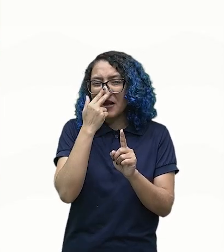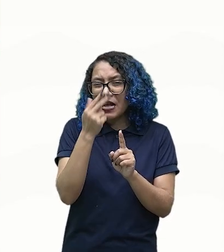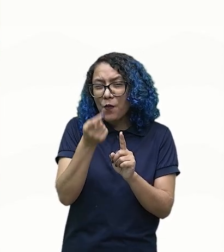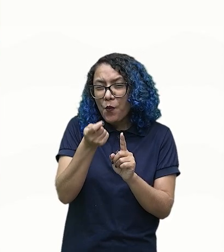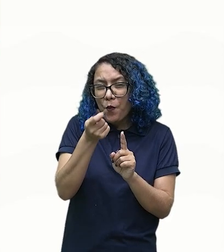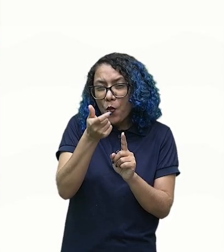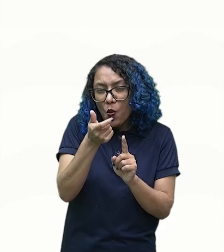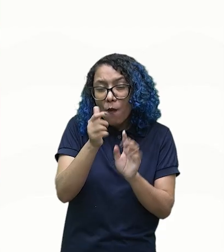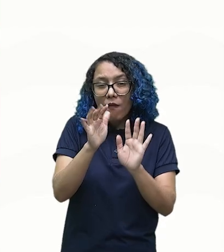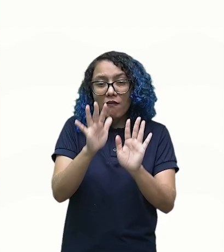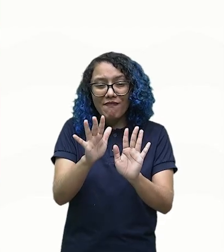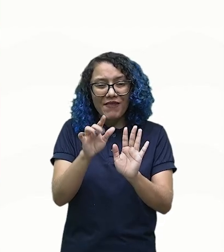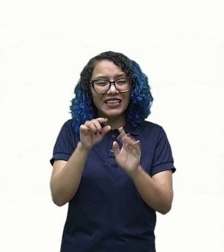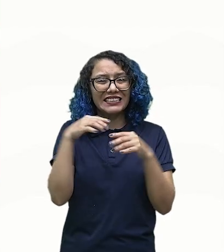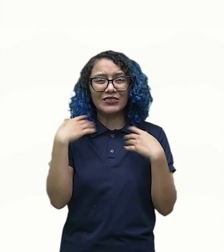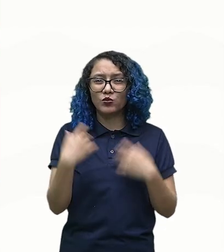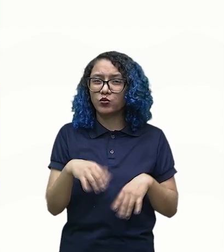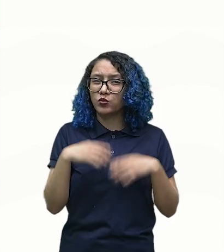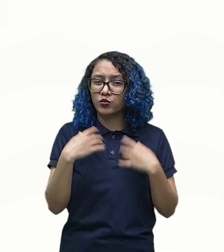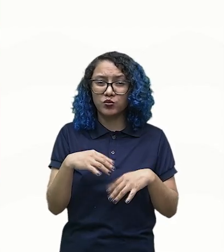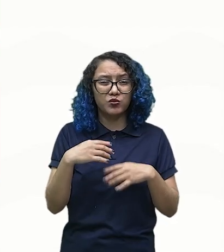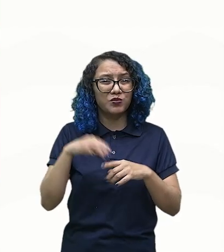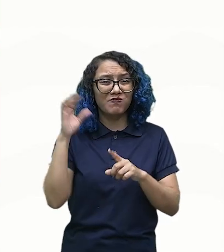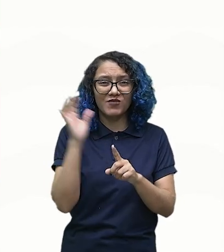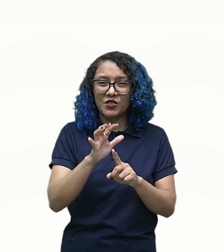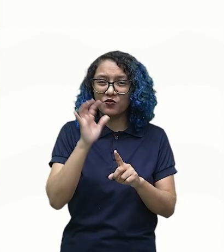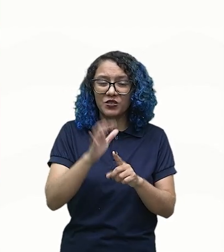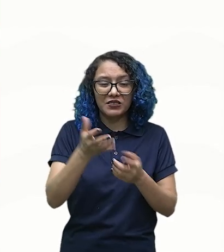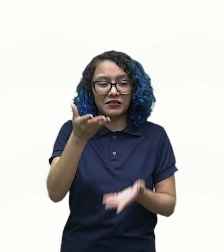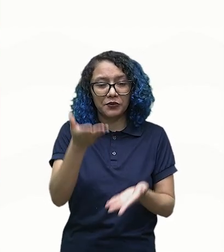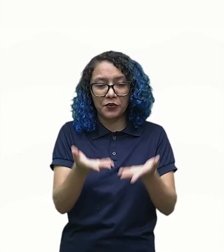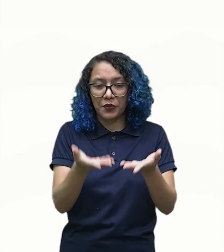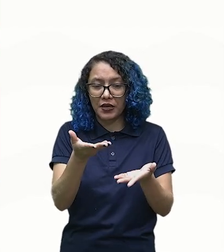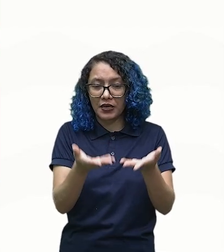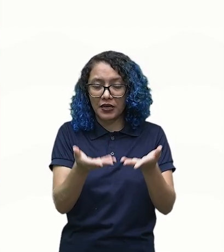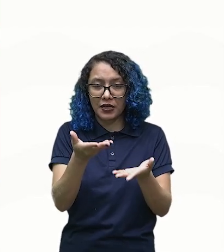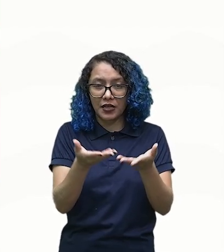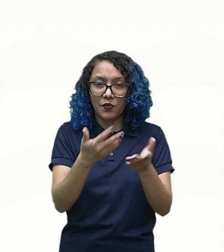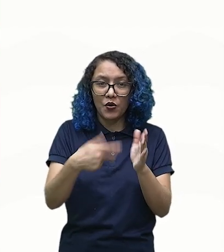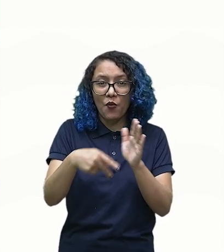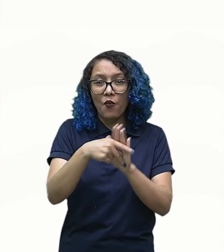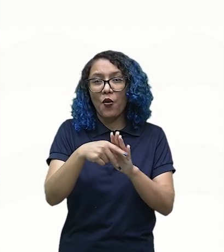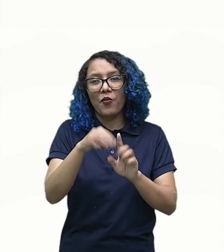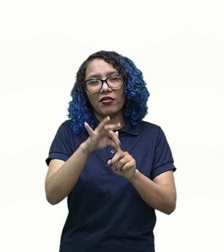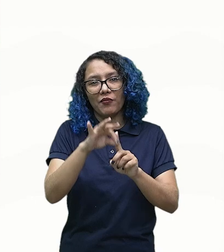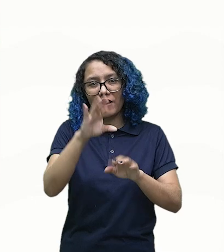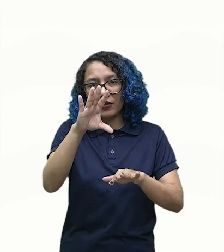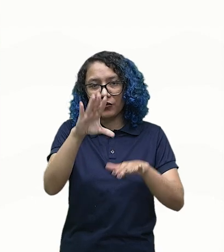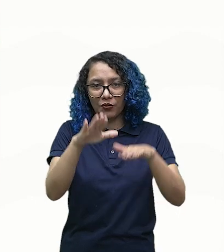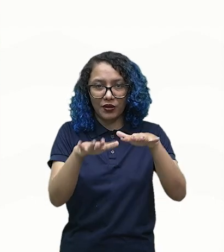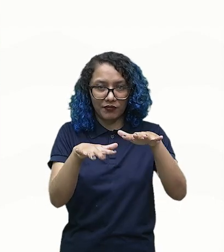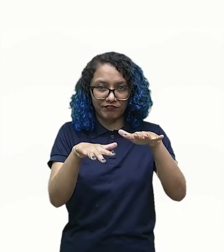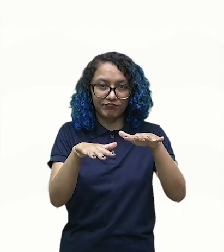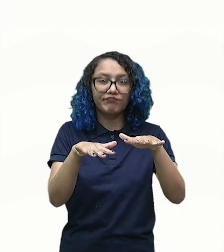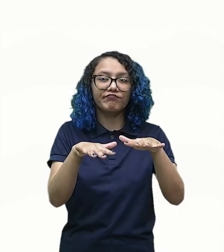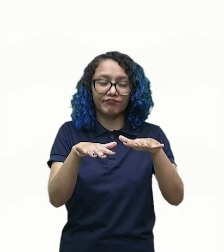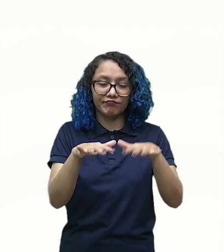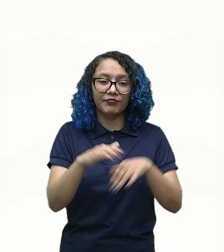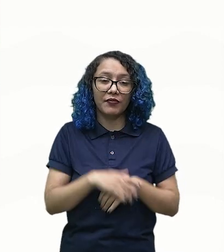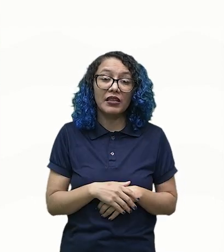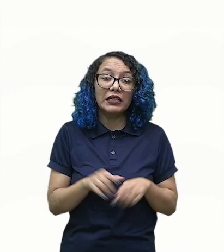é muito com relação a todo o equilíbrio que é mantido por uma temperatura mais amena e estável. Ainda